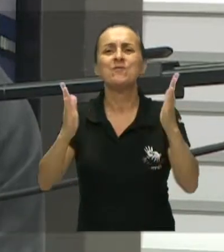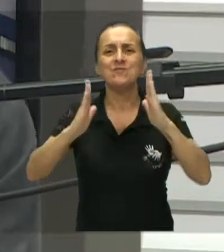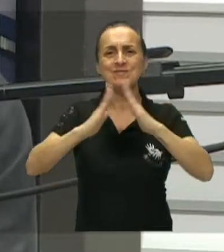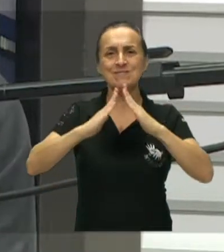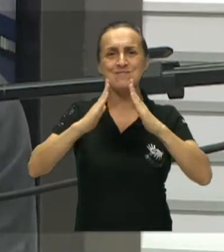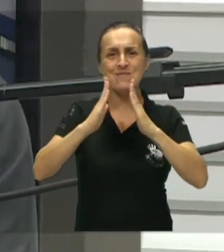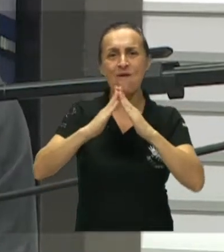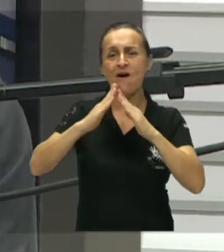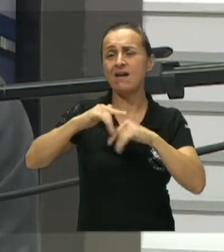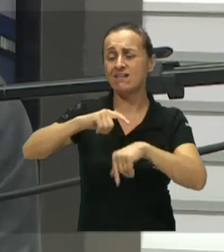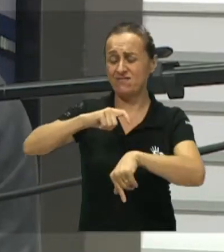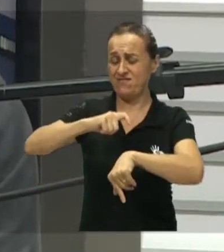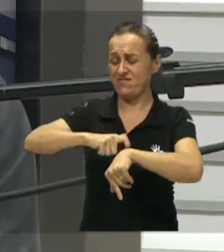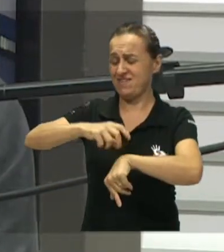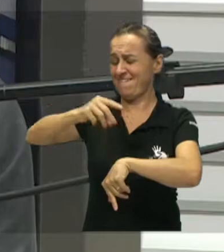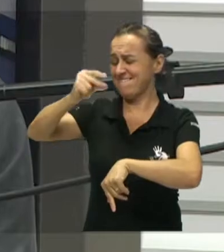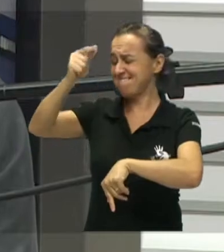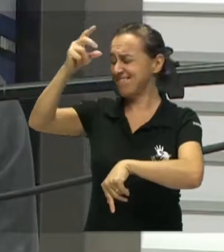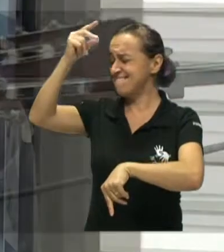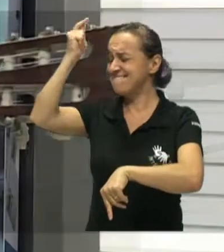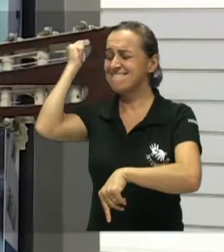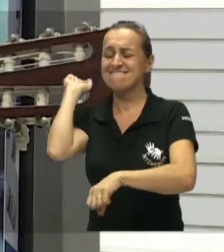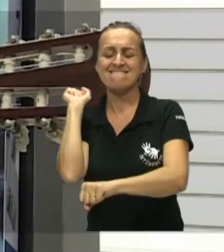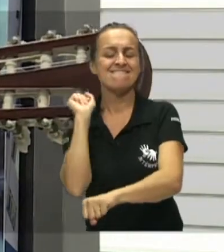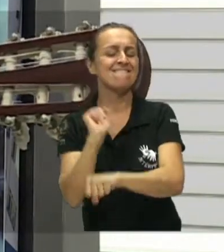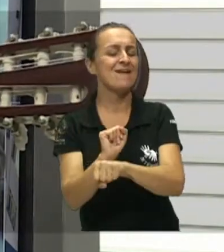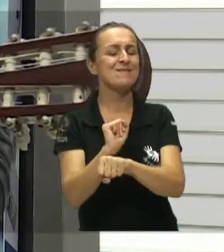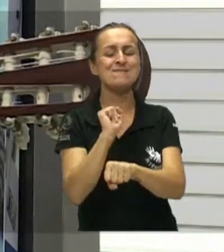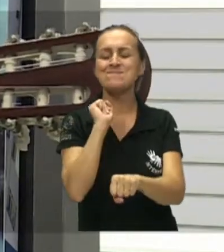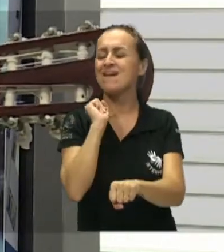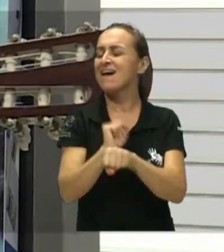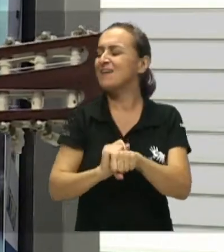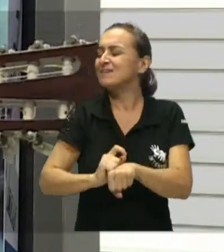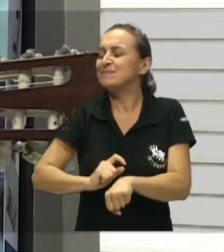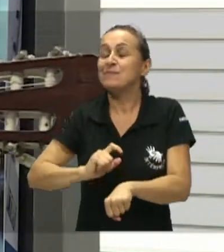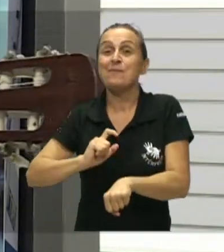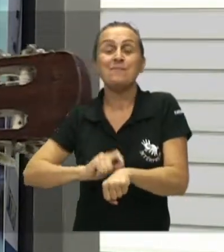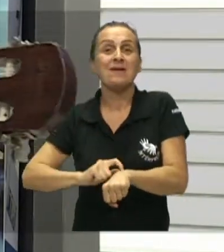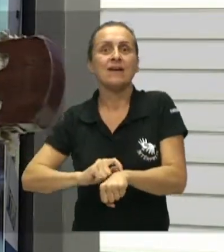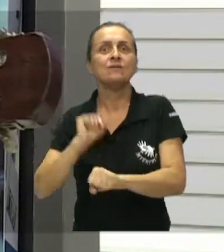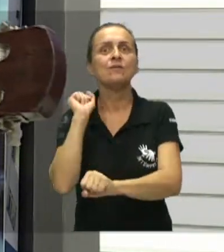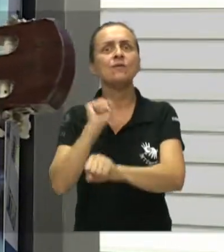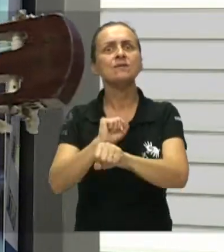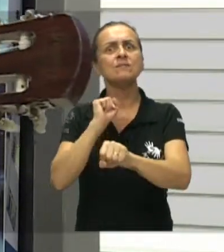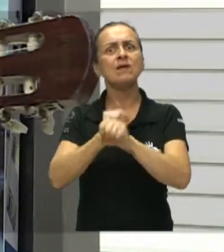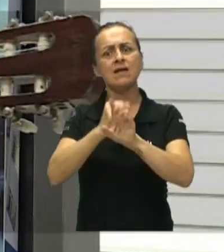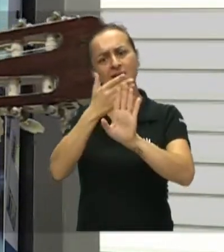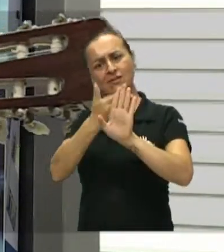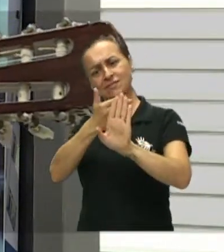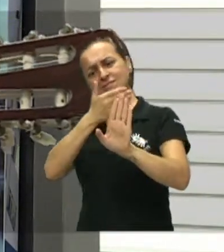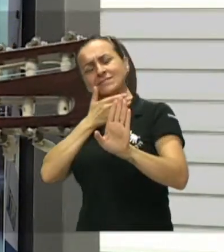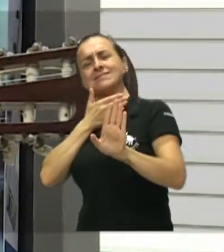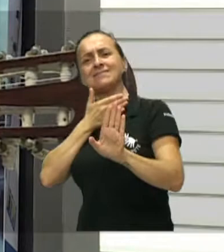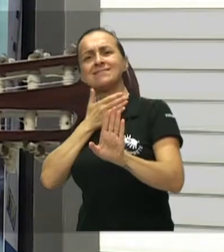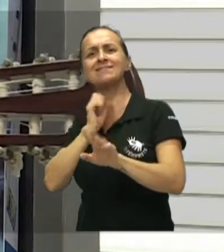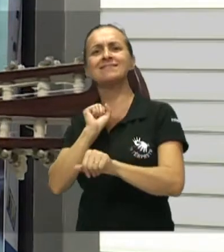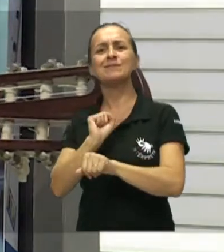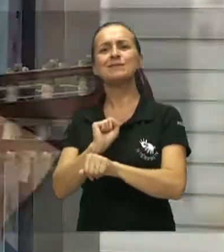e todo lado de fora. E quero entrar pra te contar